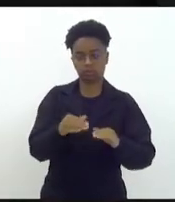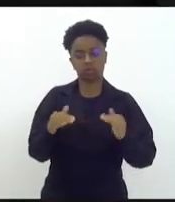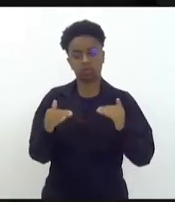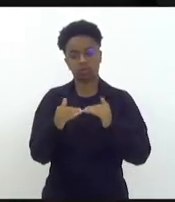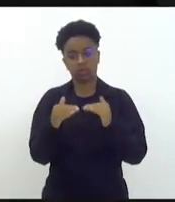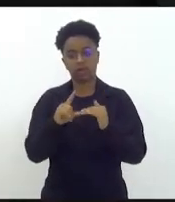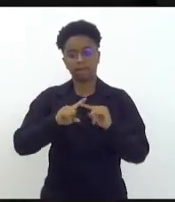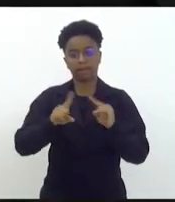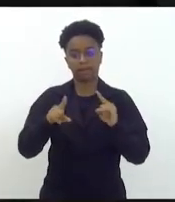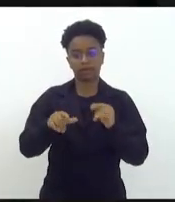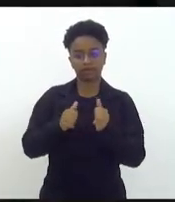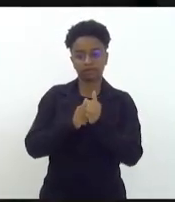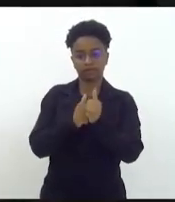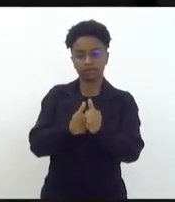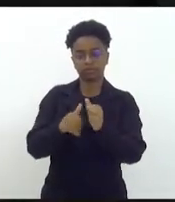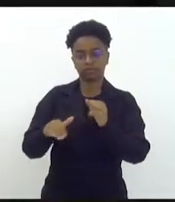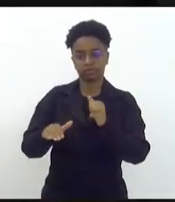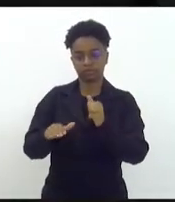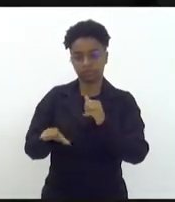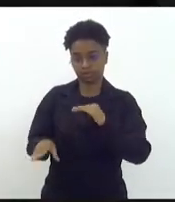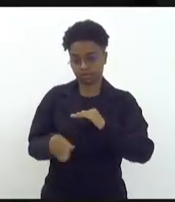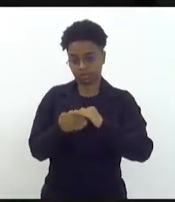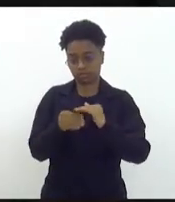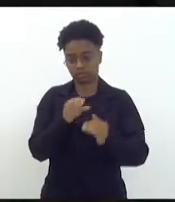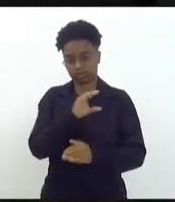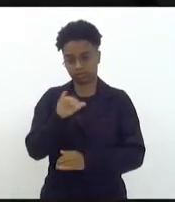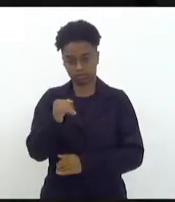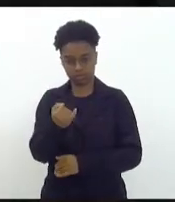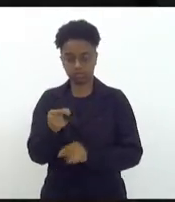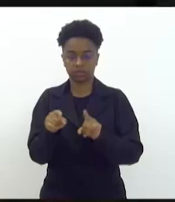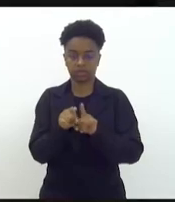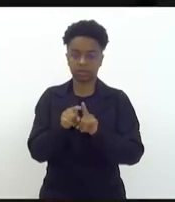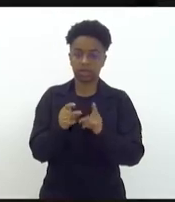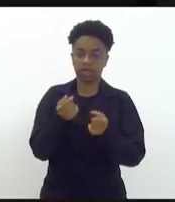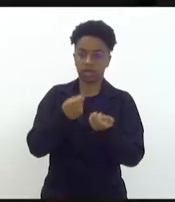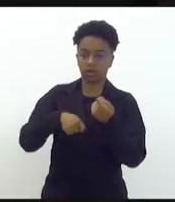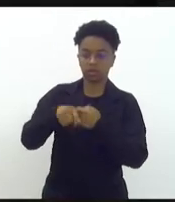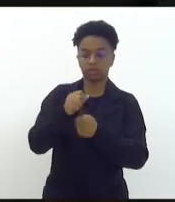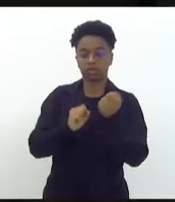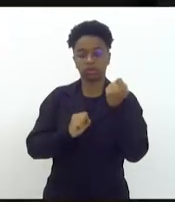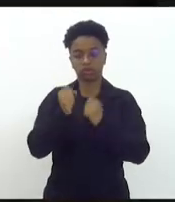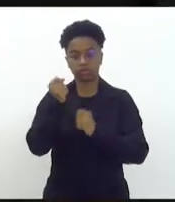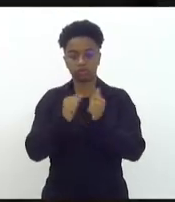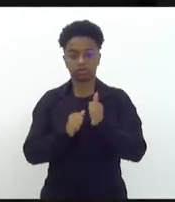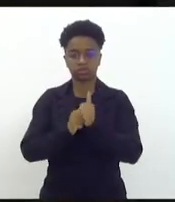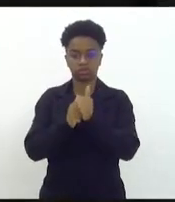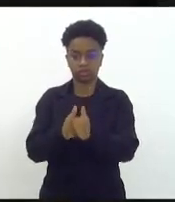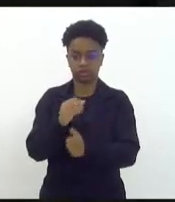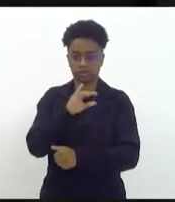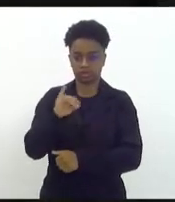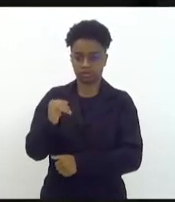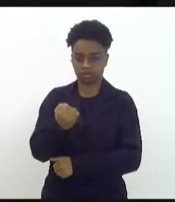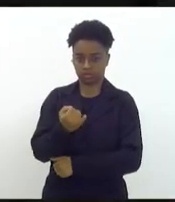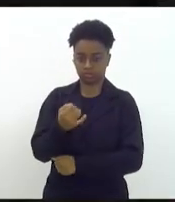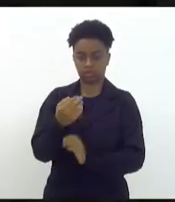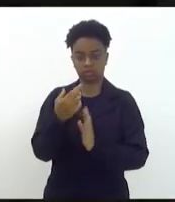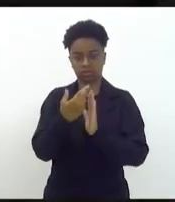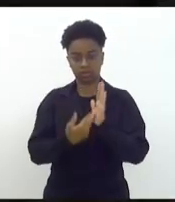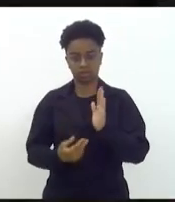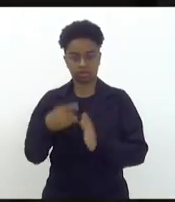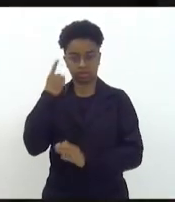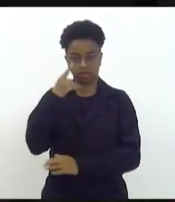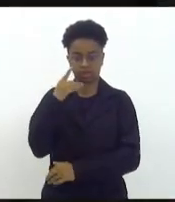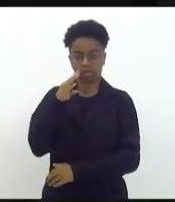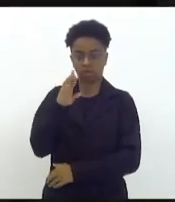com as emendas da ccj e de Economia Indústria e Comércio favorável com as emendas da ccj relatores deputados